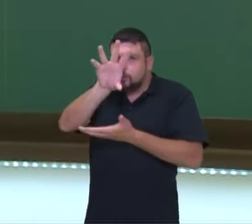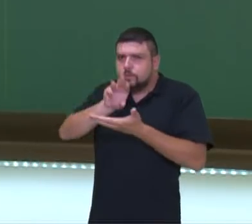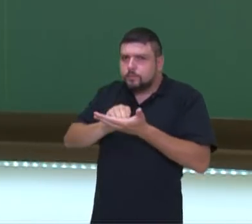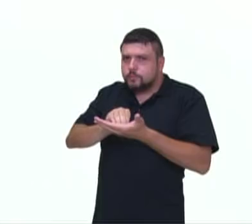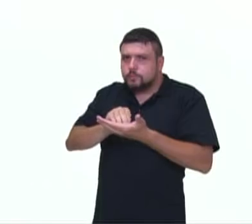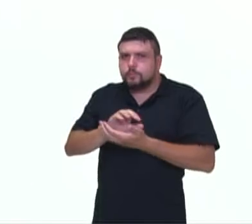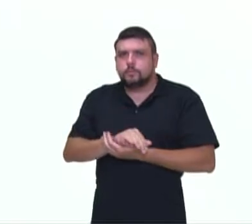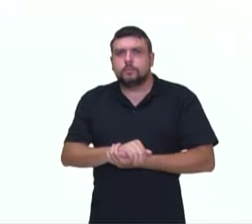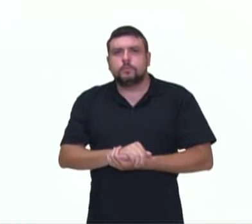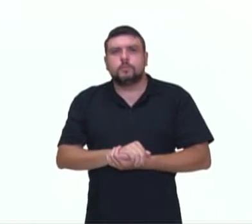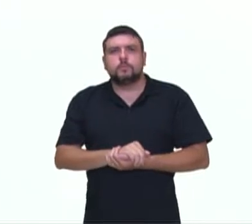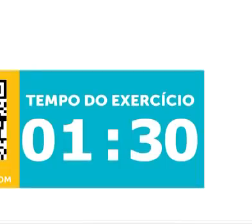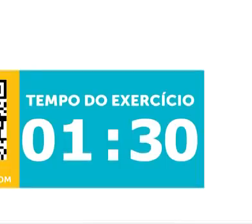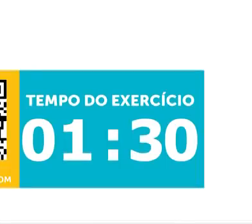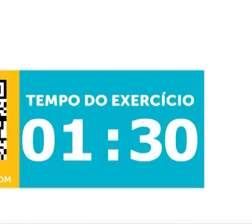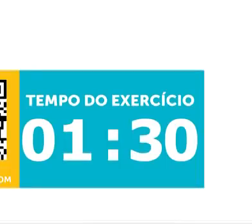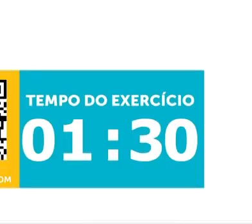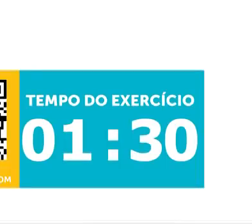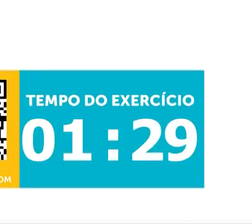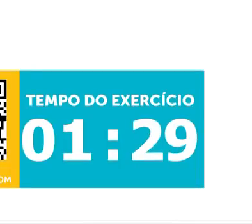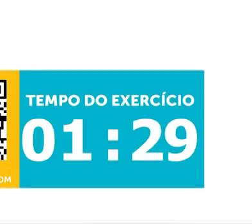volto.